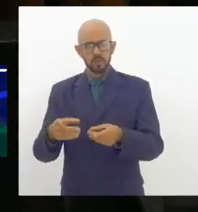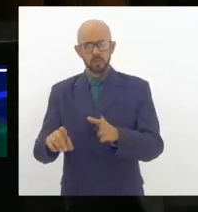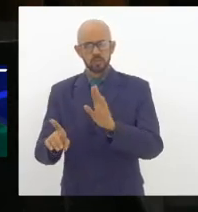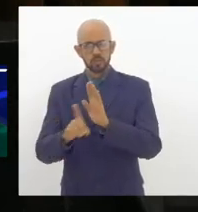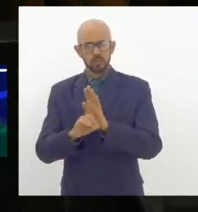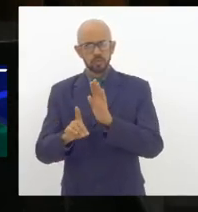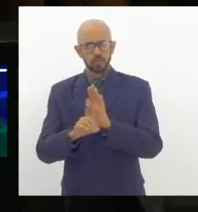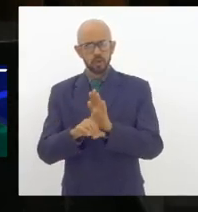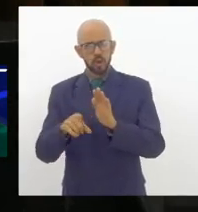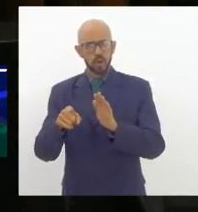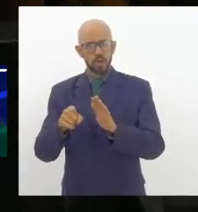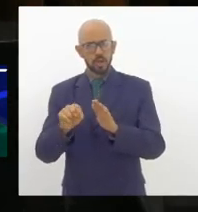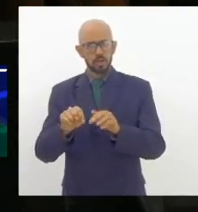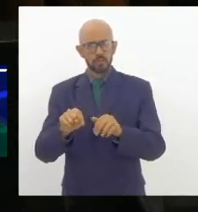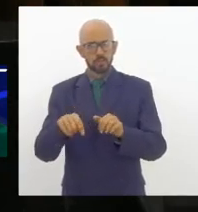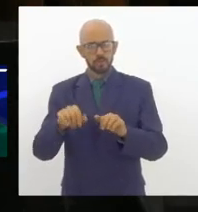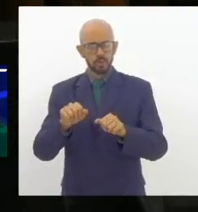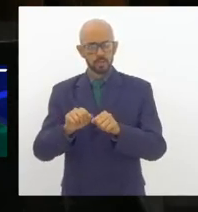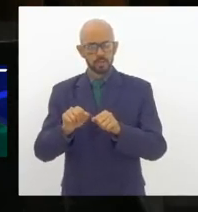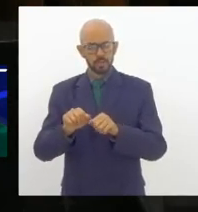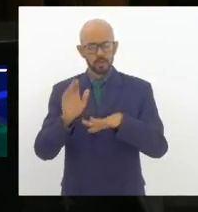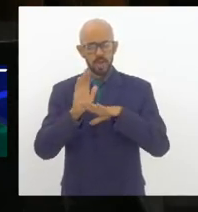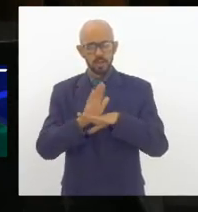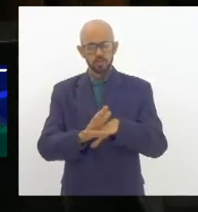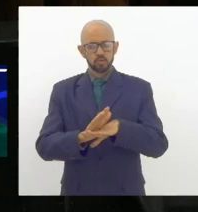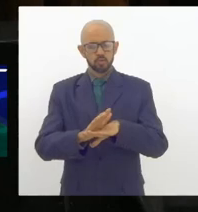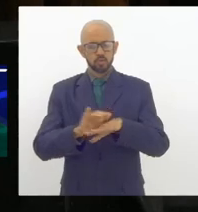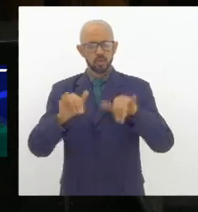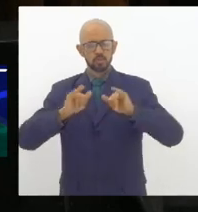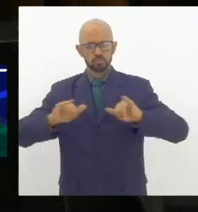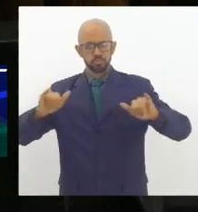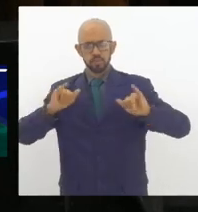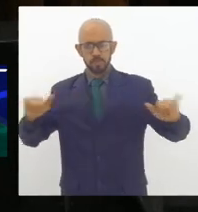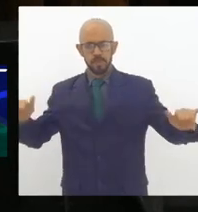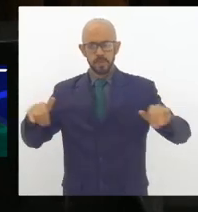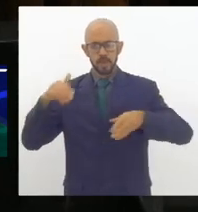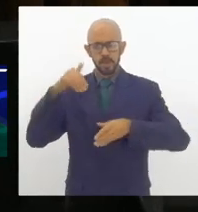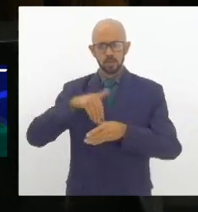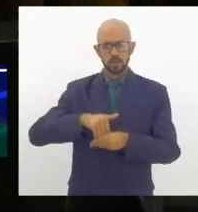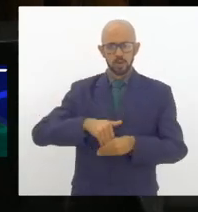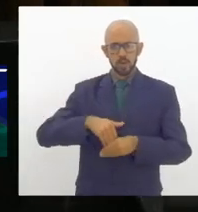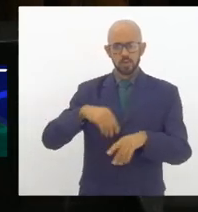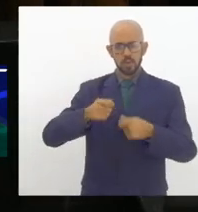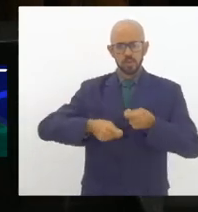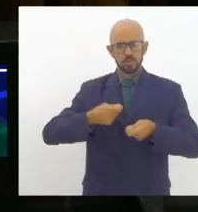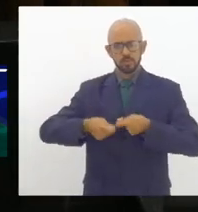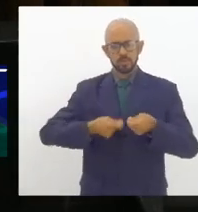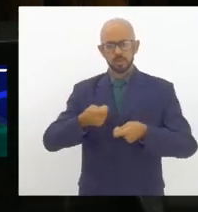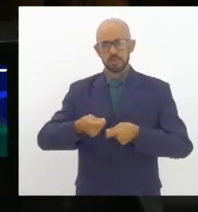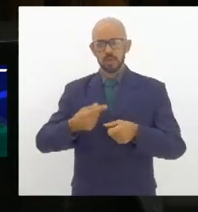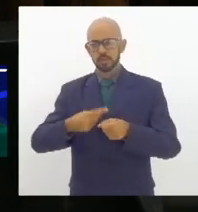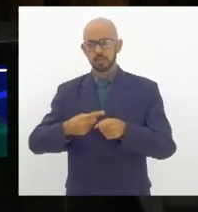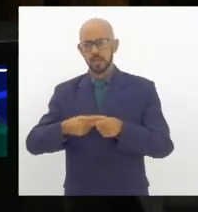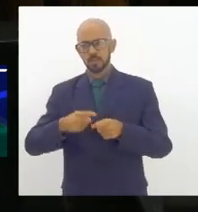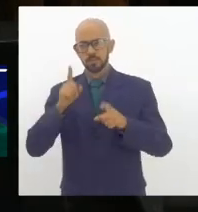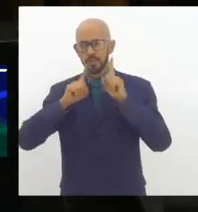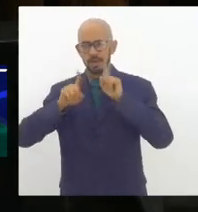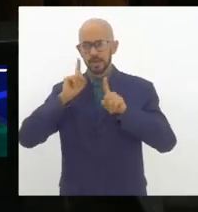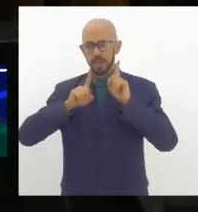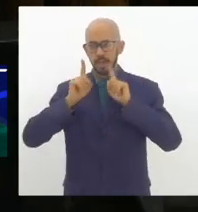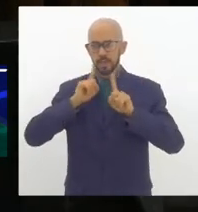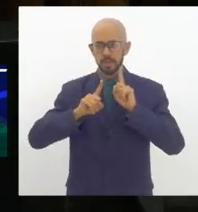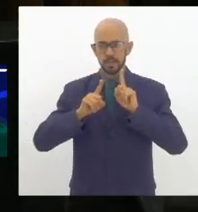venha seu nicho eleitoral dessa turma que administra a cidade de Maricá